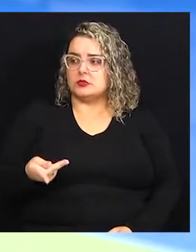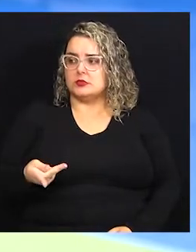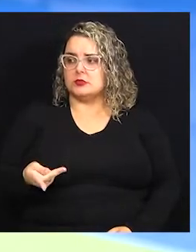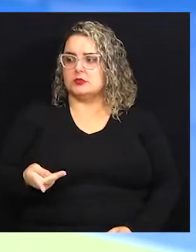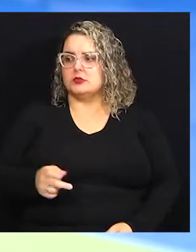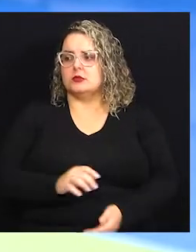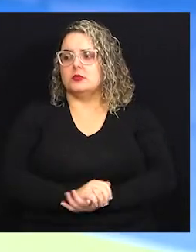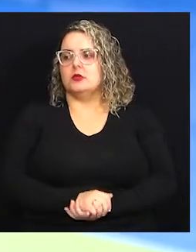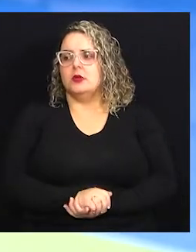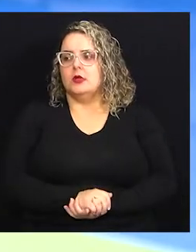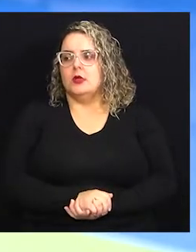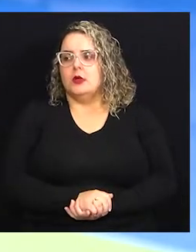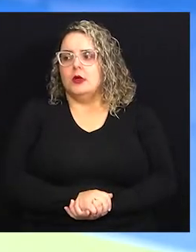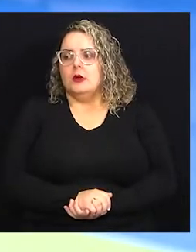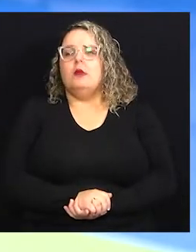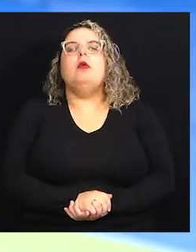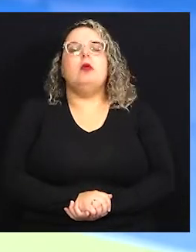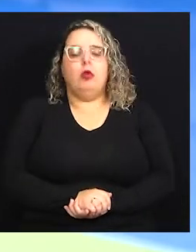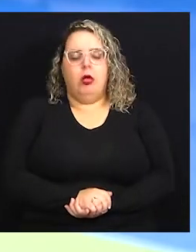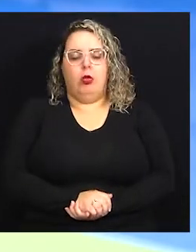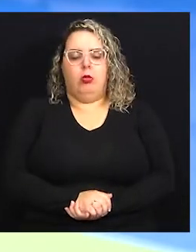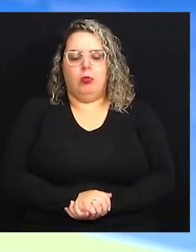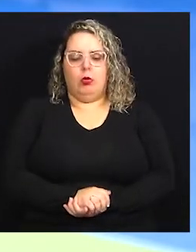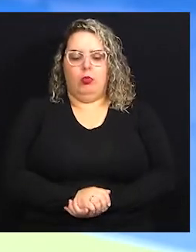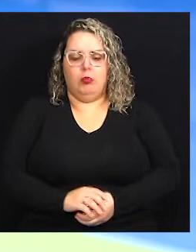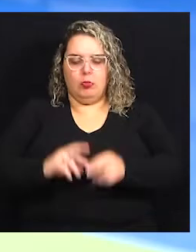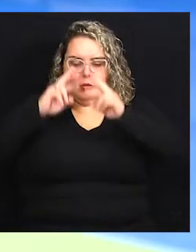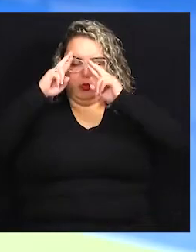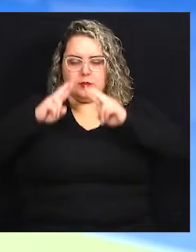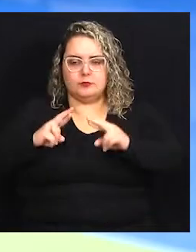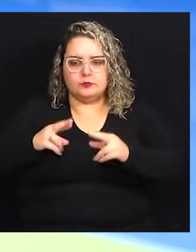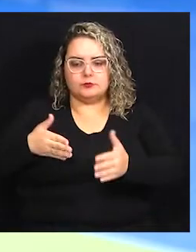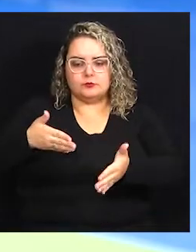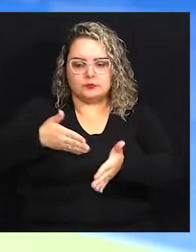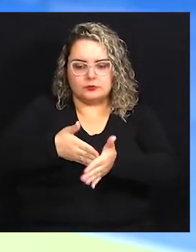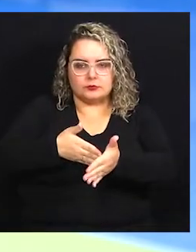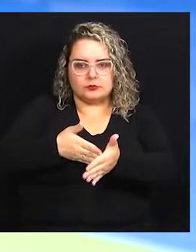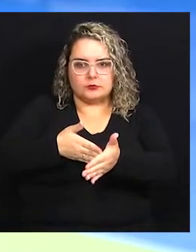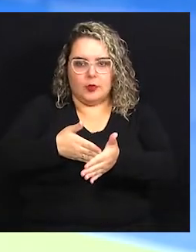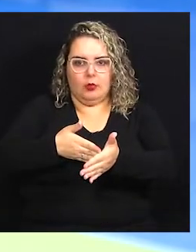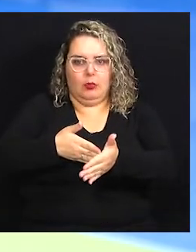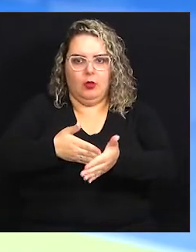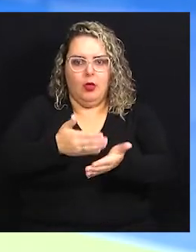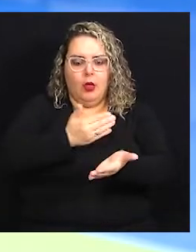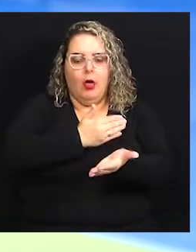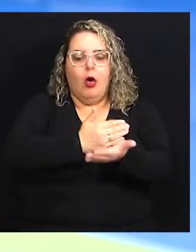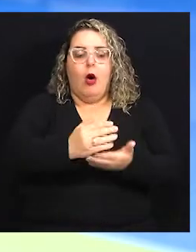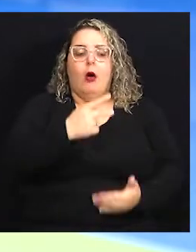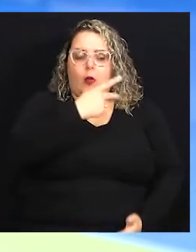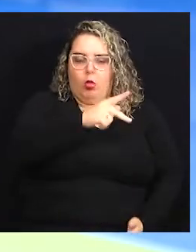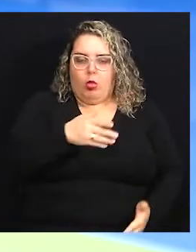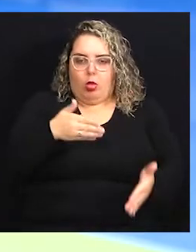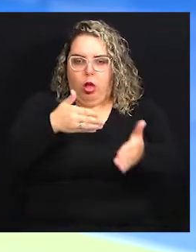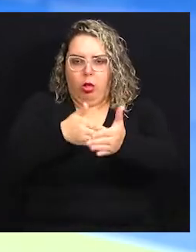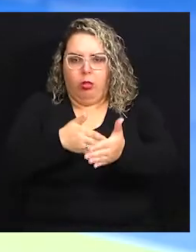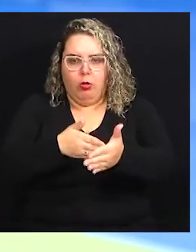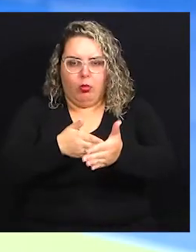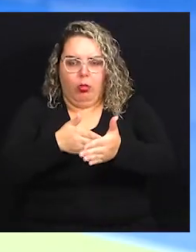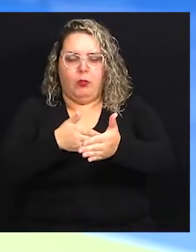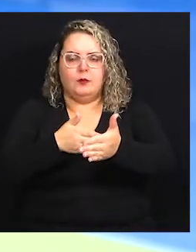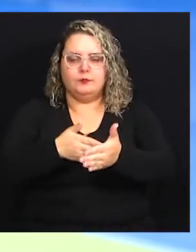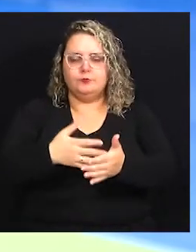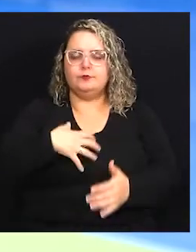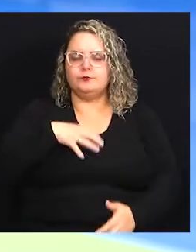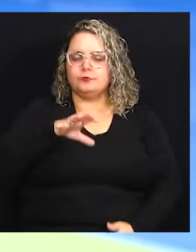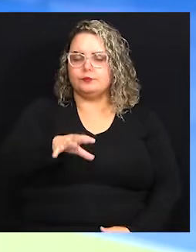pouco, respeitar o meu limite, acaba onde começa o seu. Aí daí em diante eu tenho que respeitar o seu limite da maneira que você